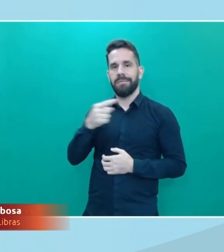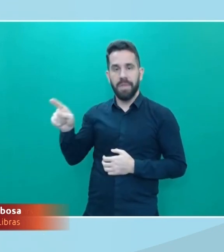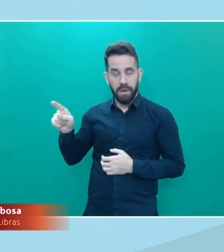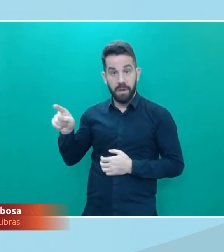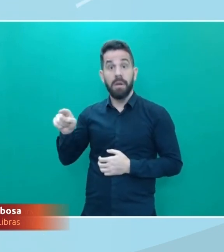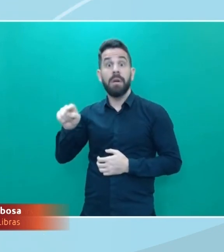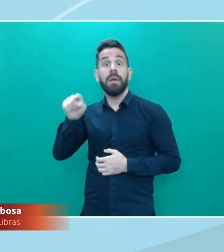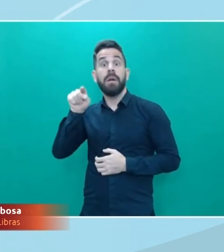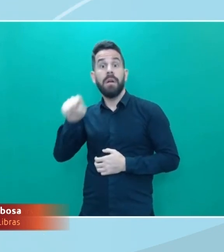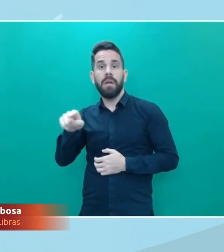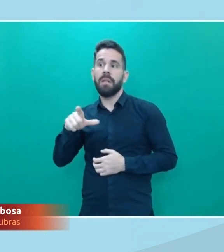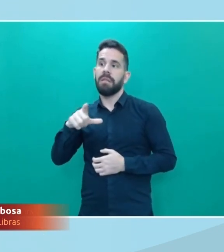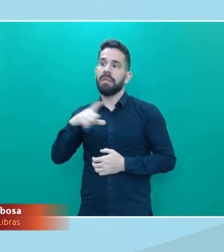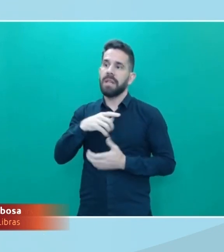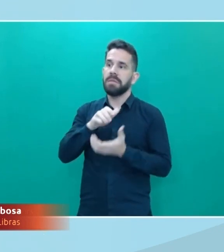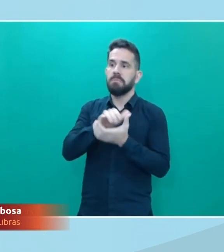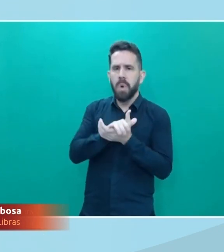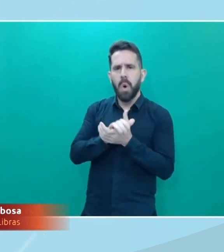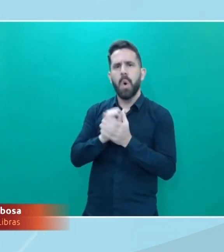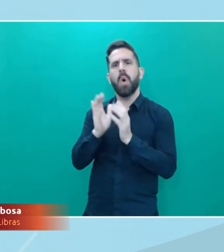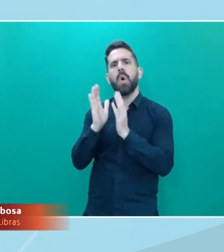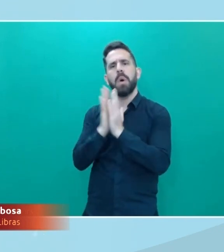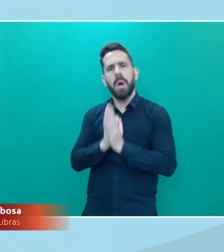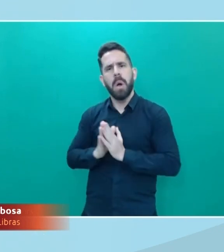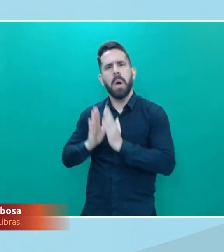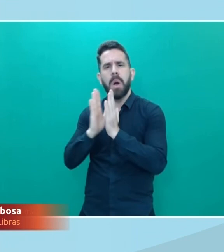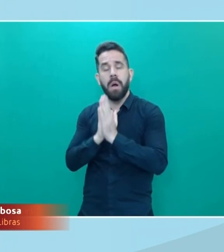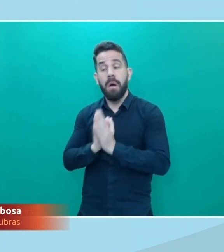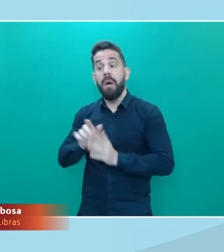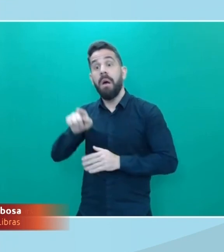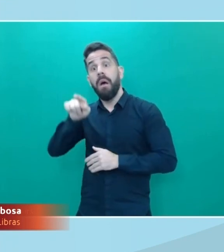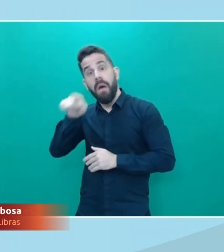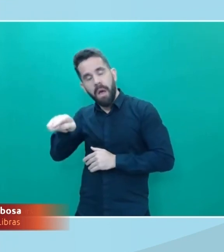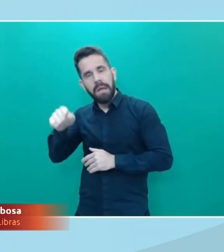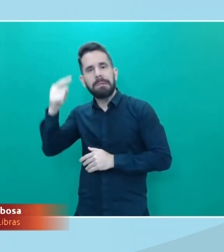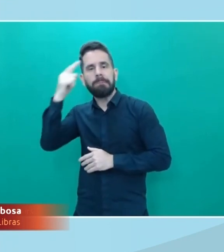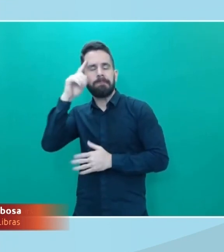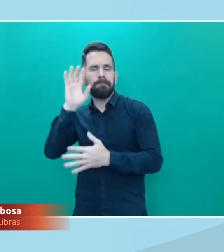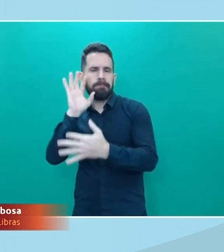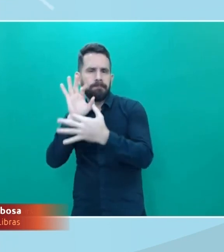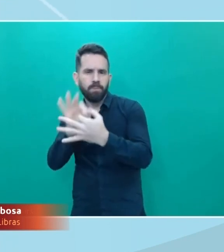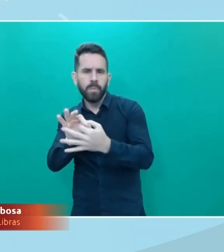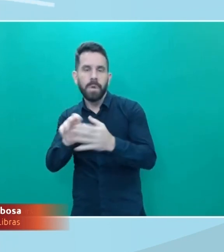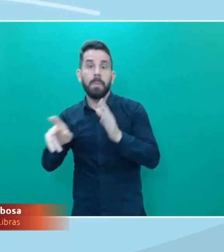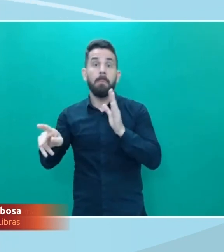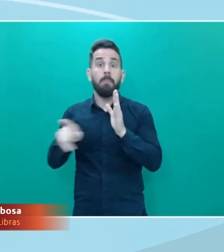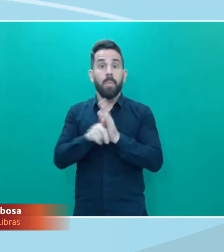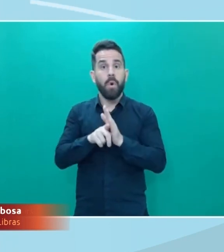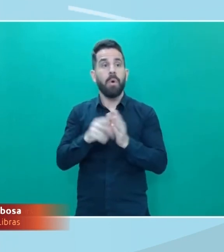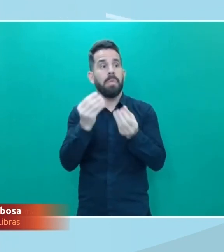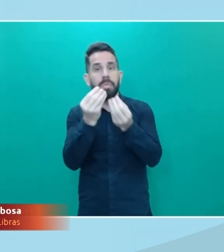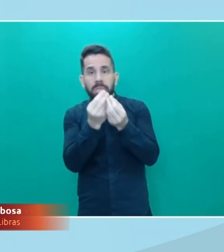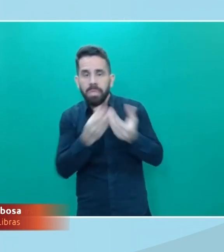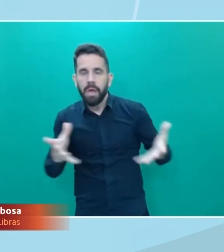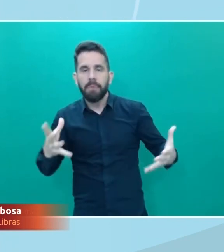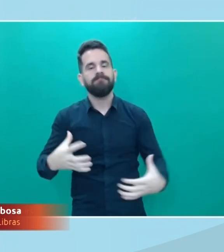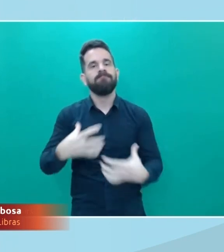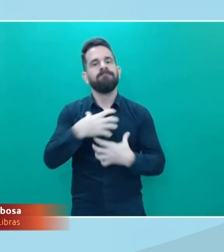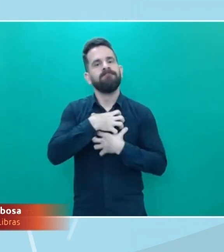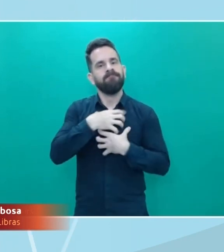tem um diferencial, viu? Ele é pensado para proporcionar uma experiência inclusiva, já que ele